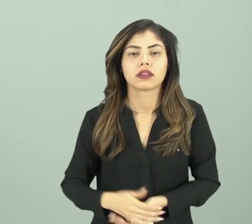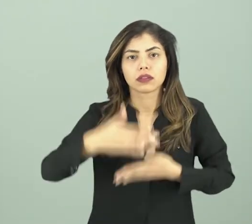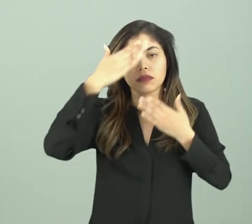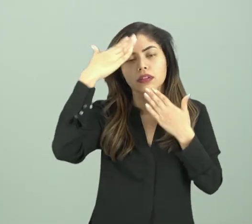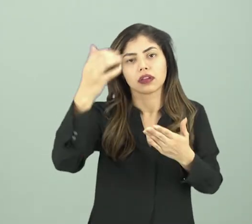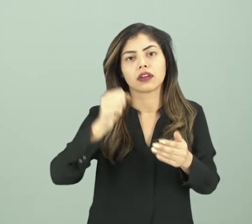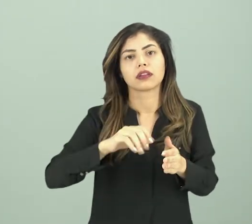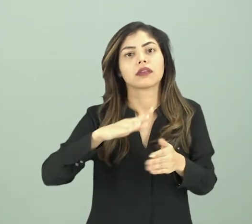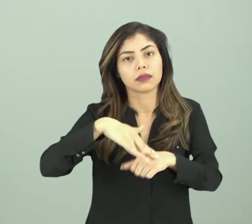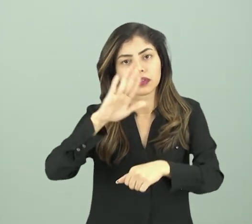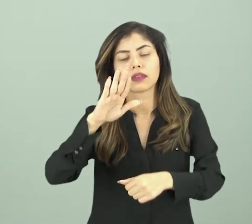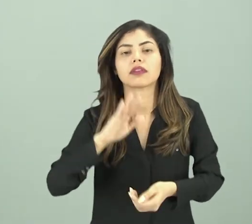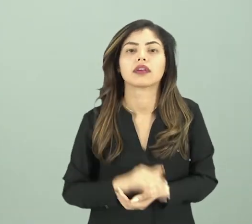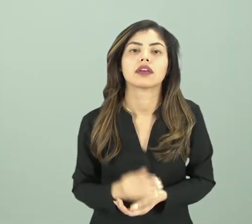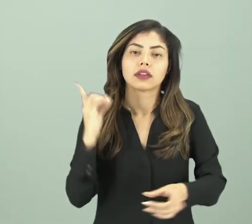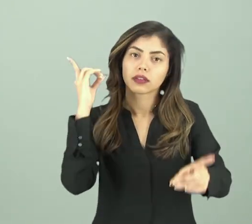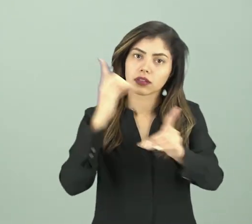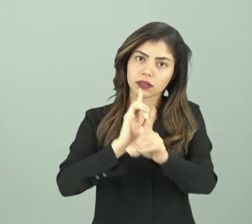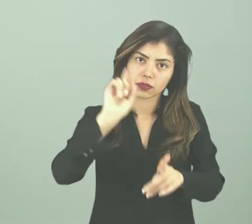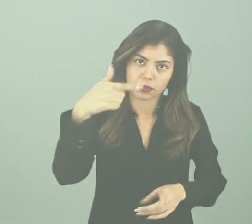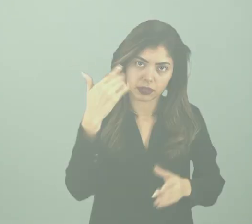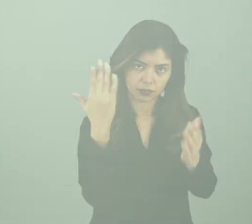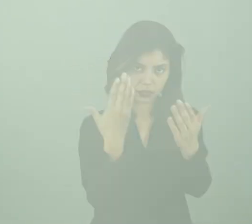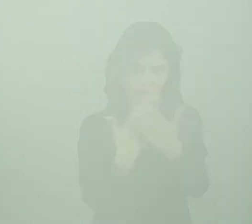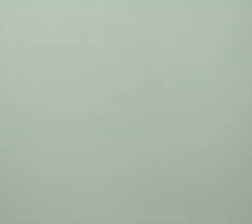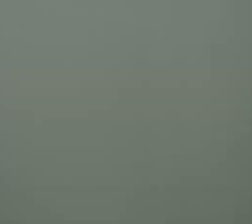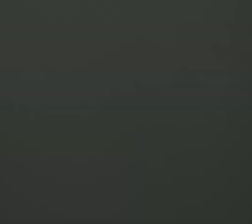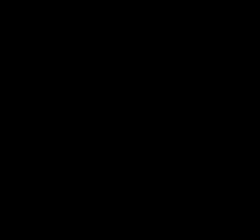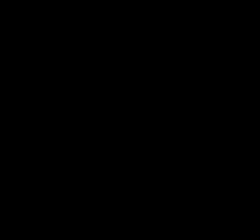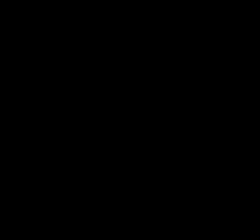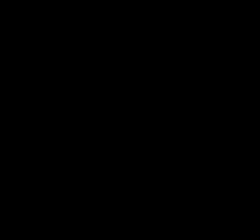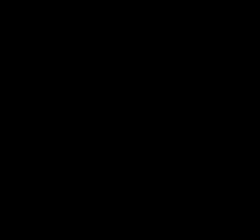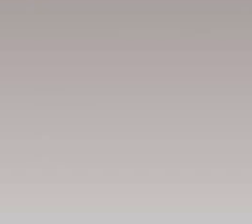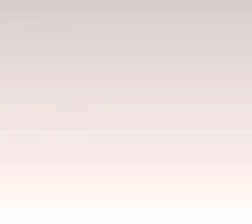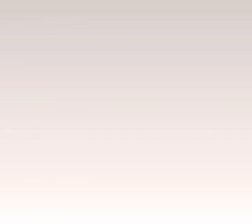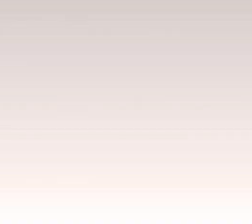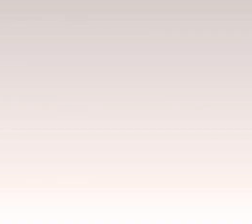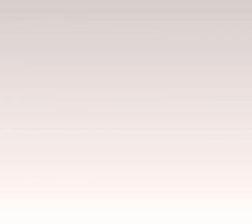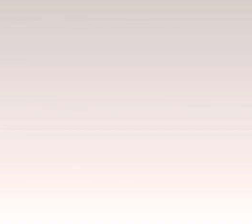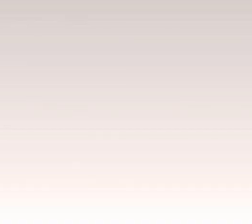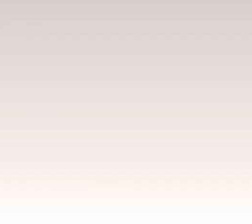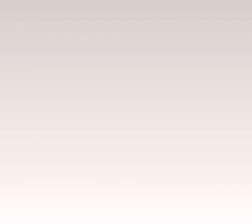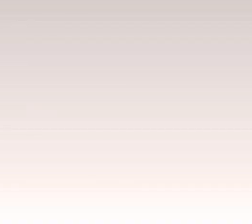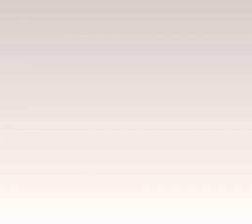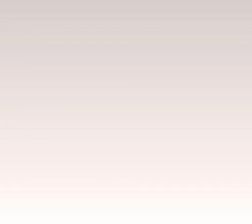obrigado mais uma vez, a gente se encontra na próxima aula.